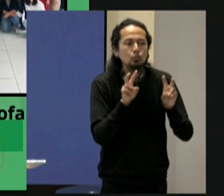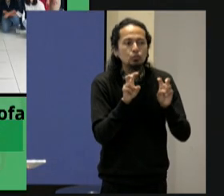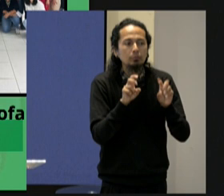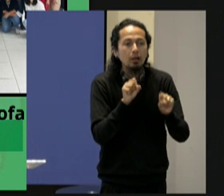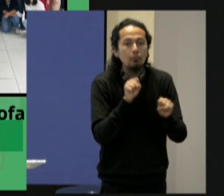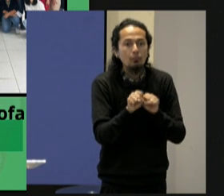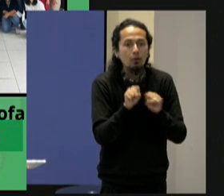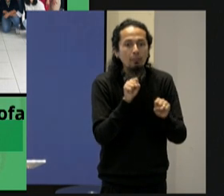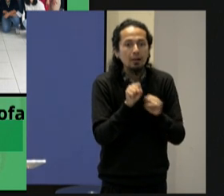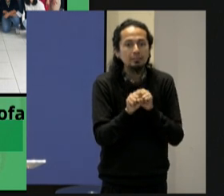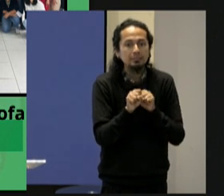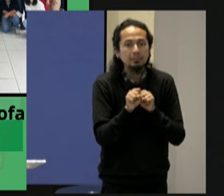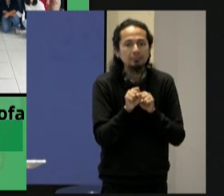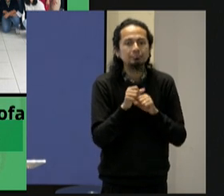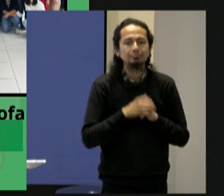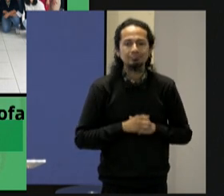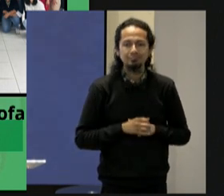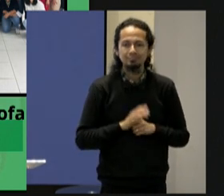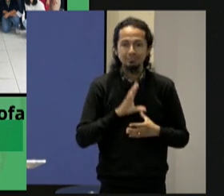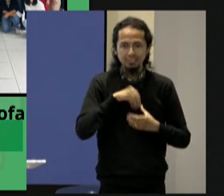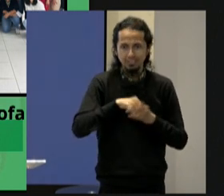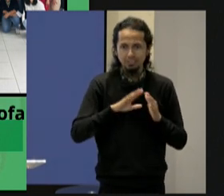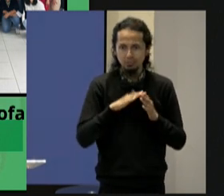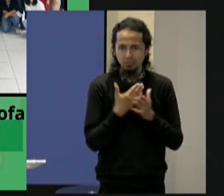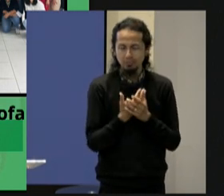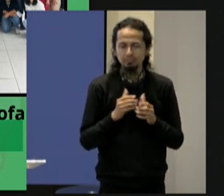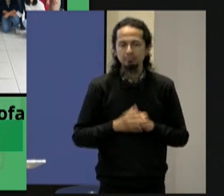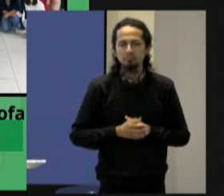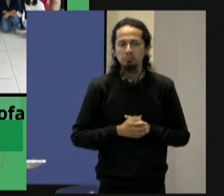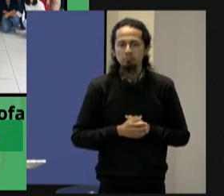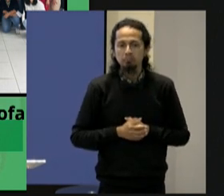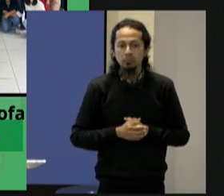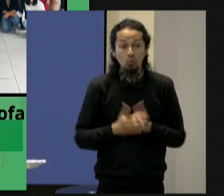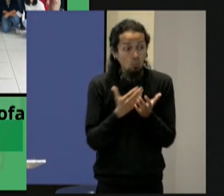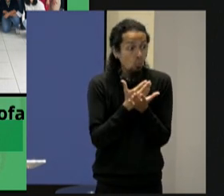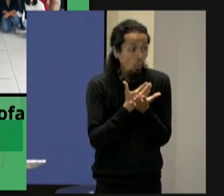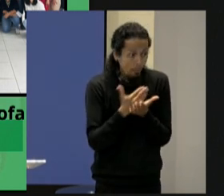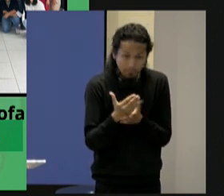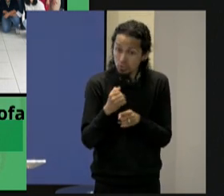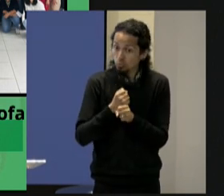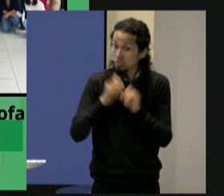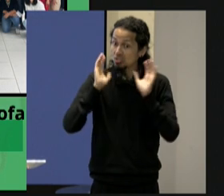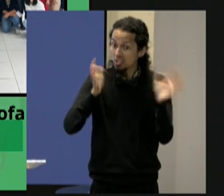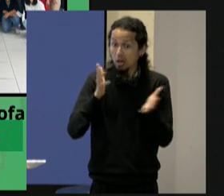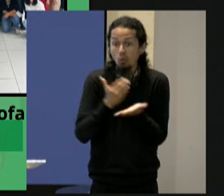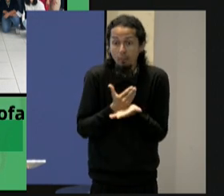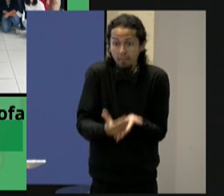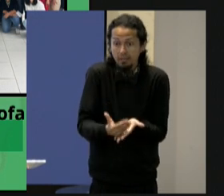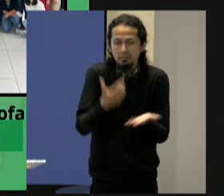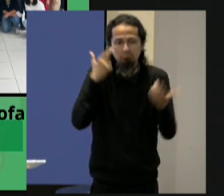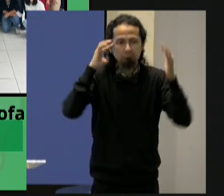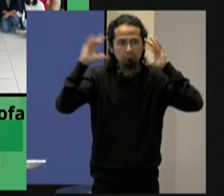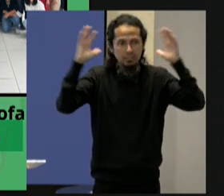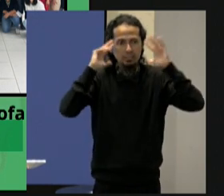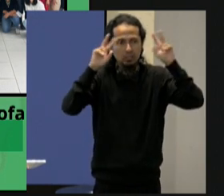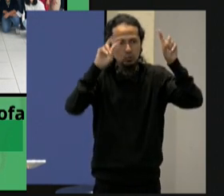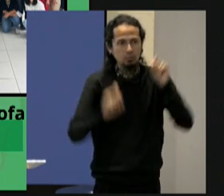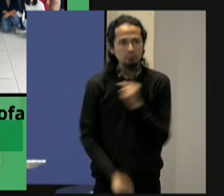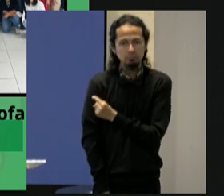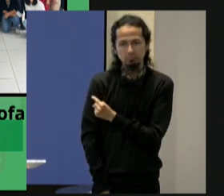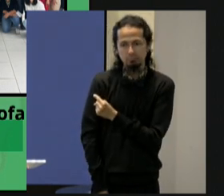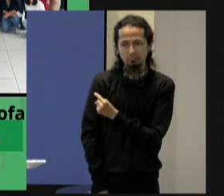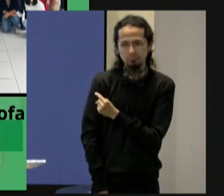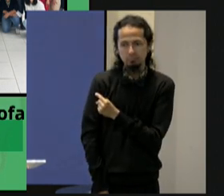reuniões pedagógicas durante o ano, esse grupo articulador pensa, bom, a gente tem um grupo que faz parte do